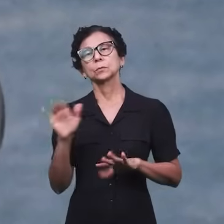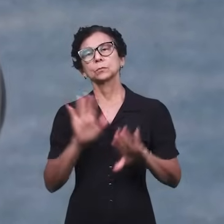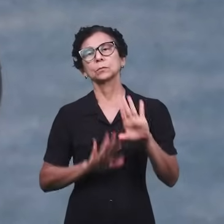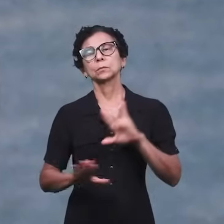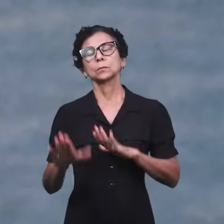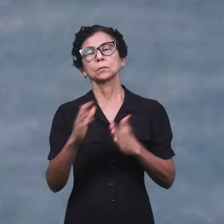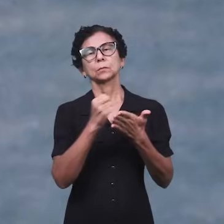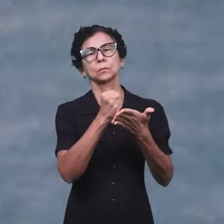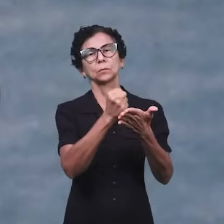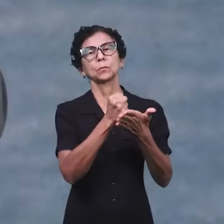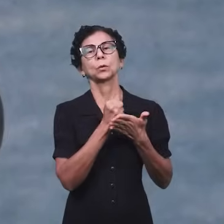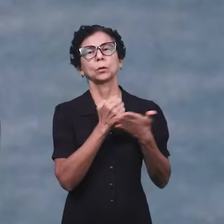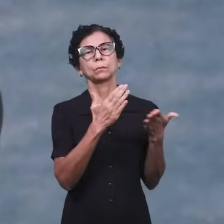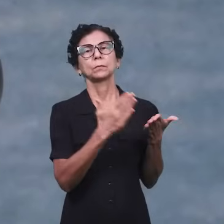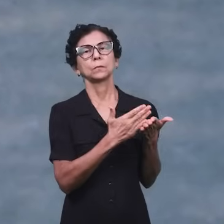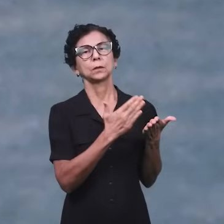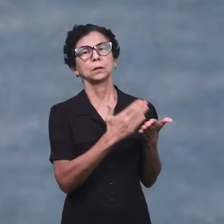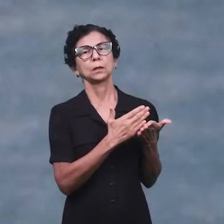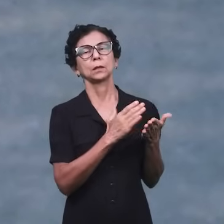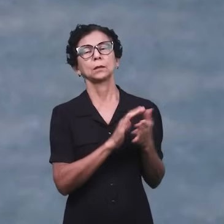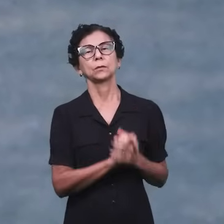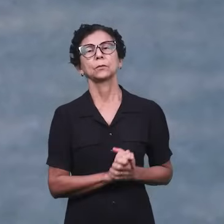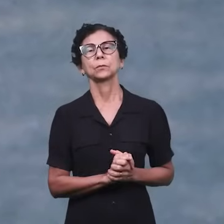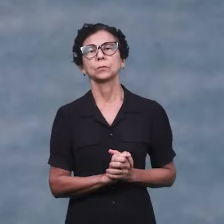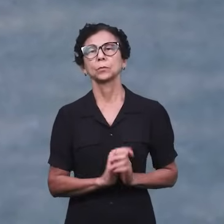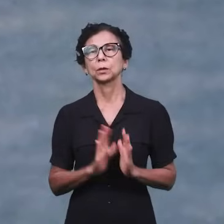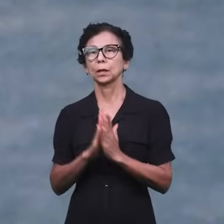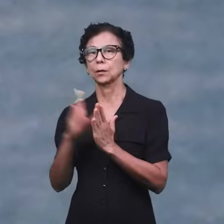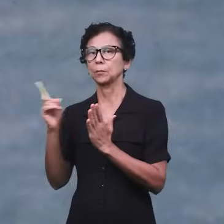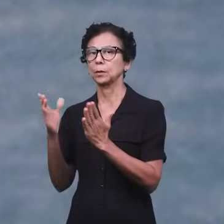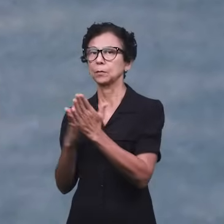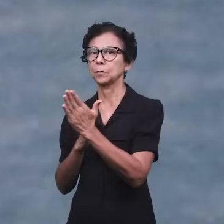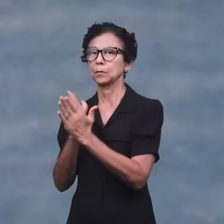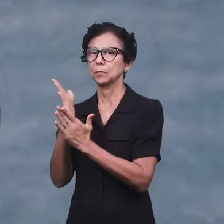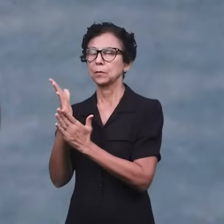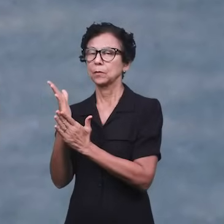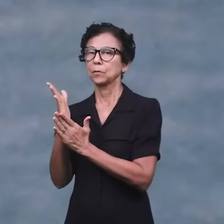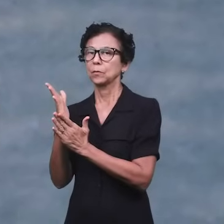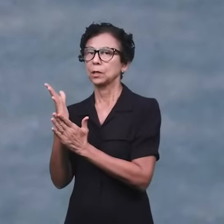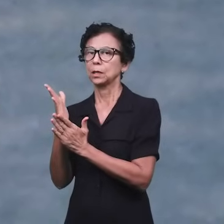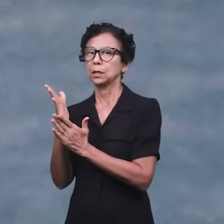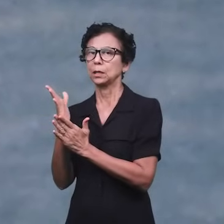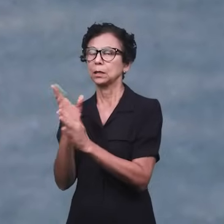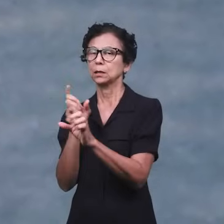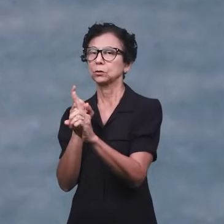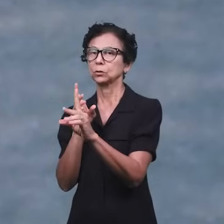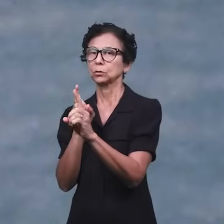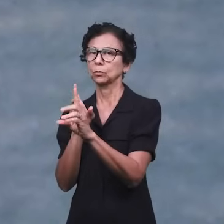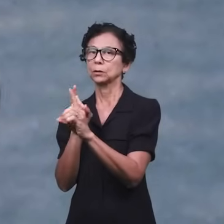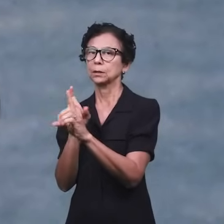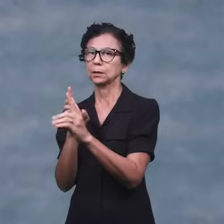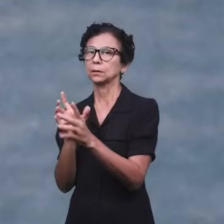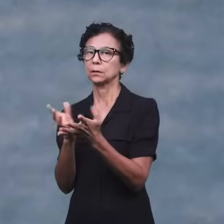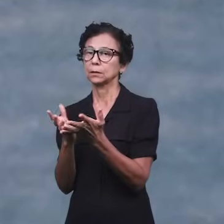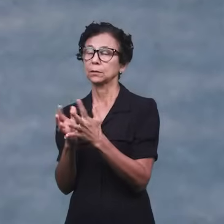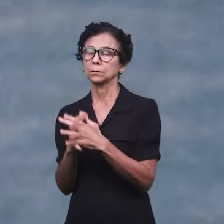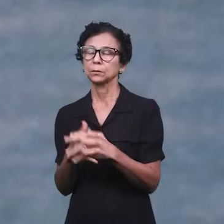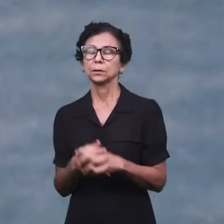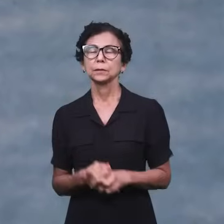quando a abordagem ela tem um viés doutrinário tá aquele material de apoio tem um viés doutrinário né eu